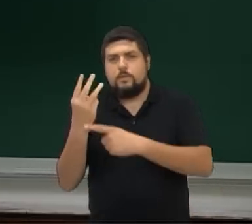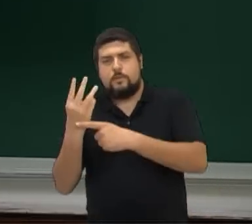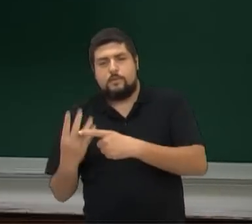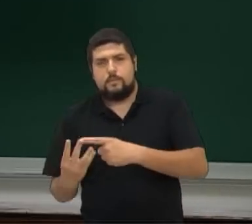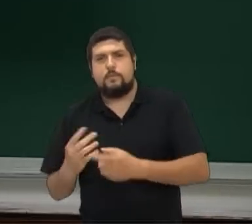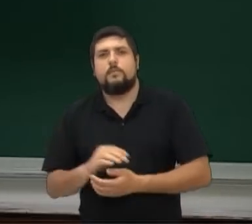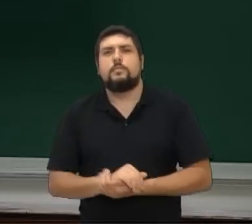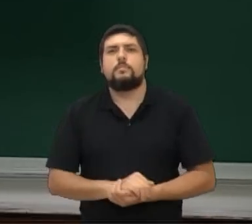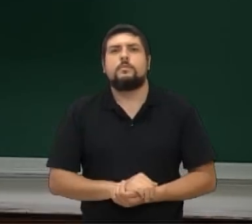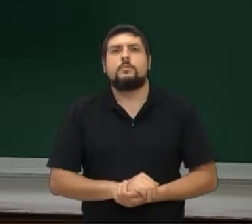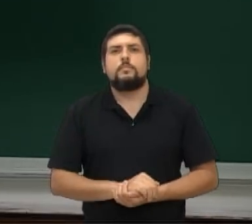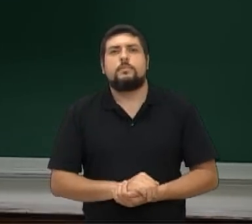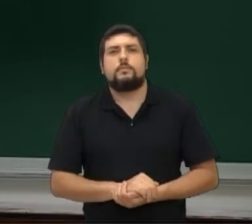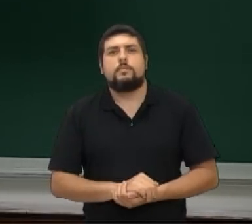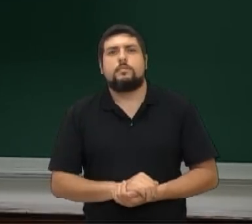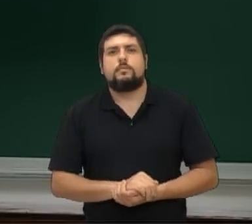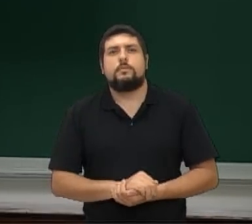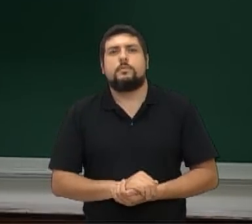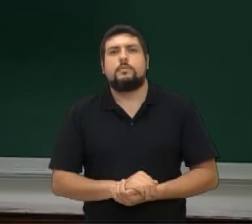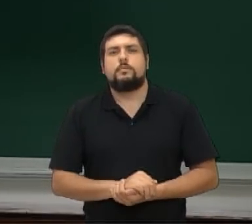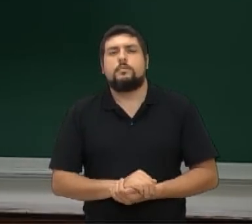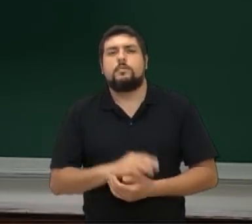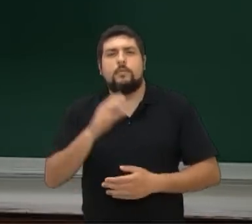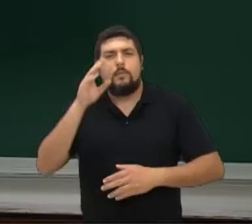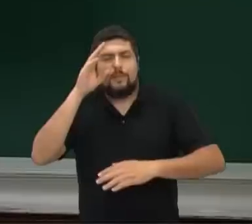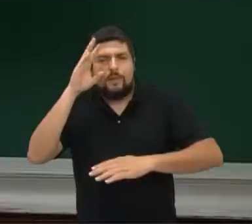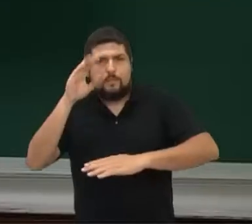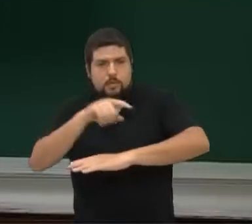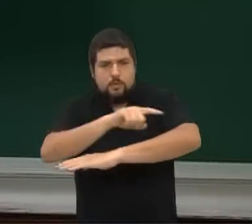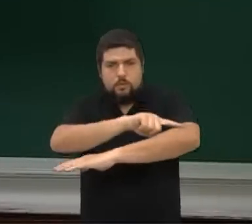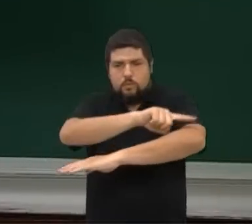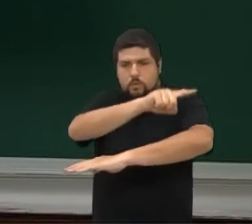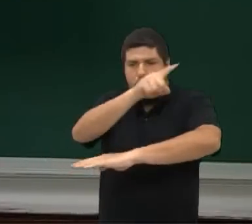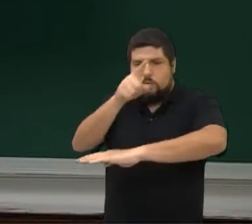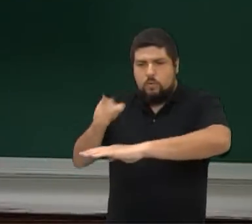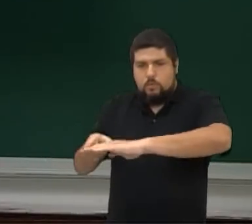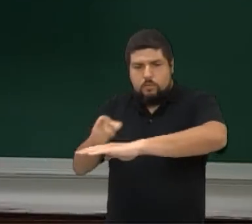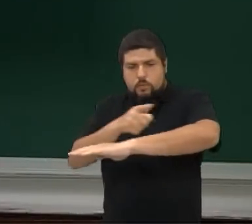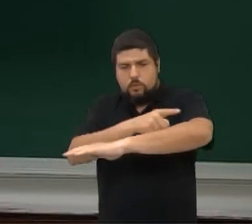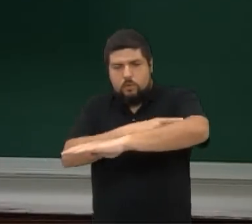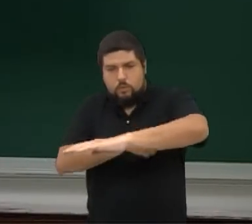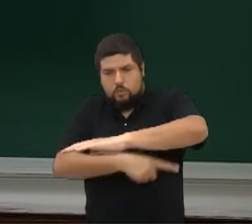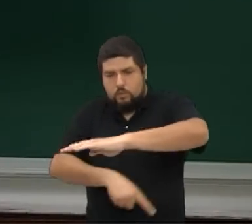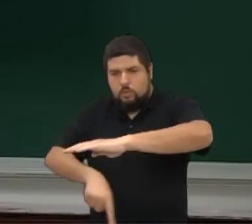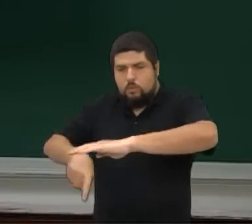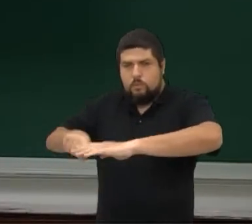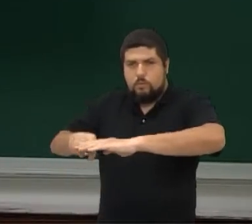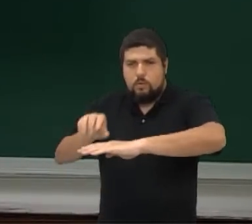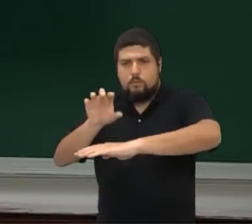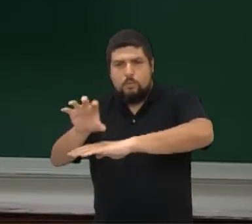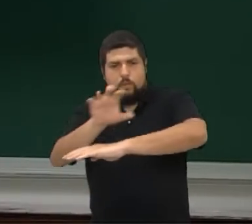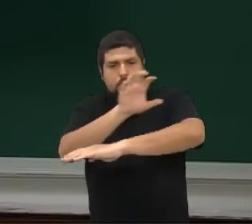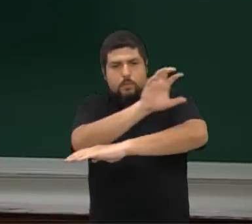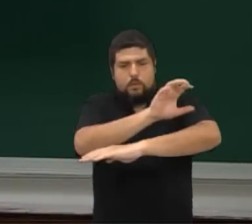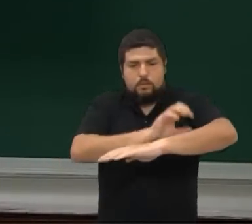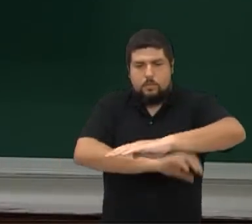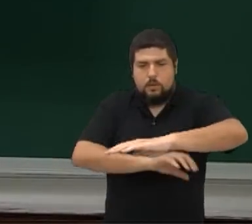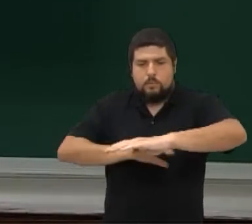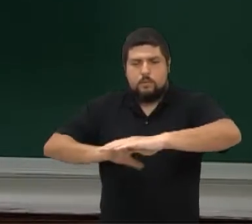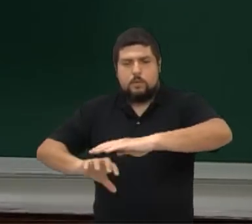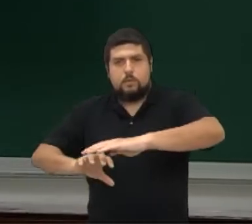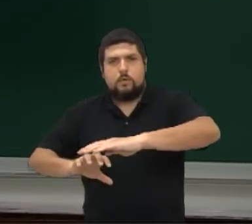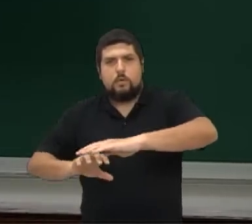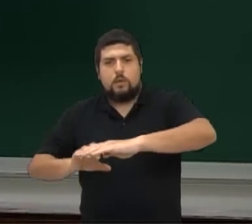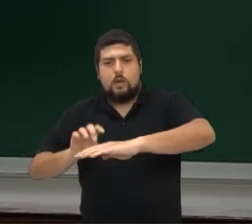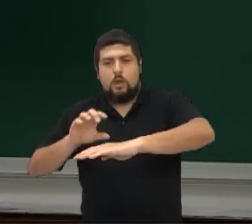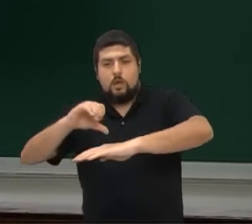e dividisse essa circunferência em 4 partes iguais. Cada parte equivale a 90 graus, mas eu só